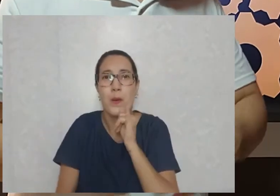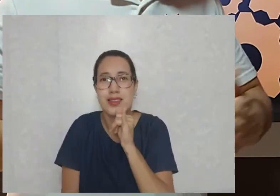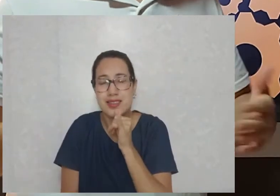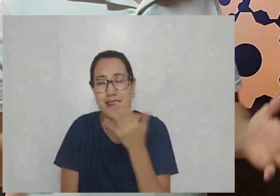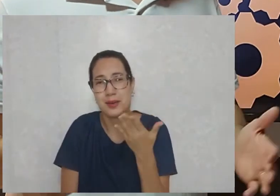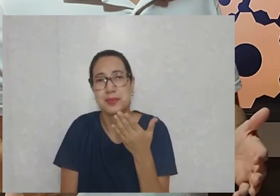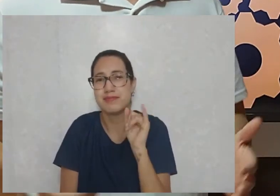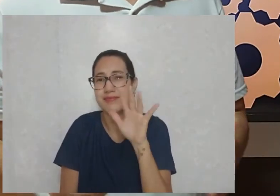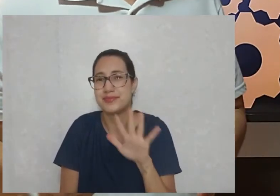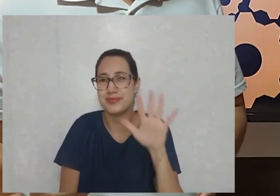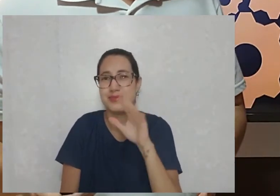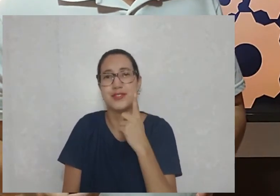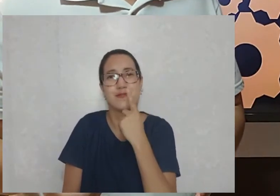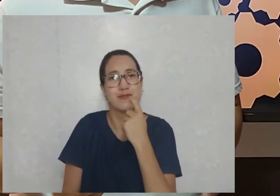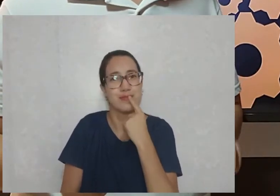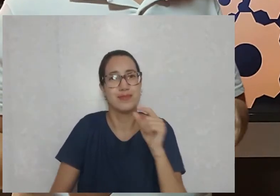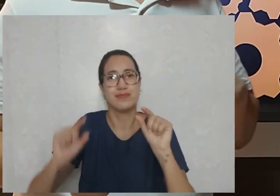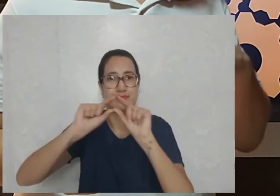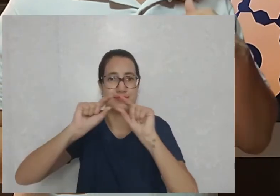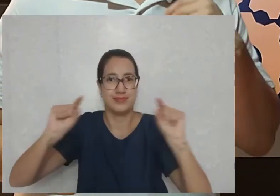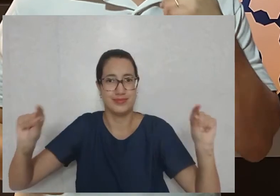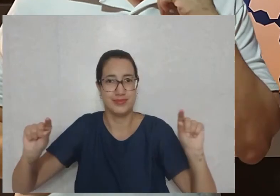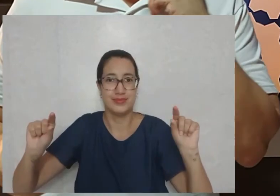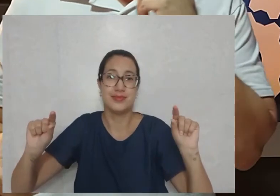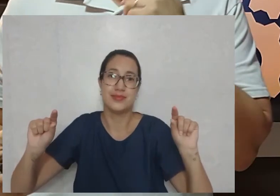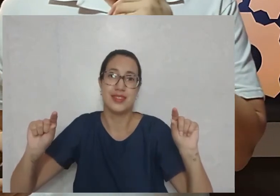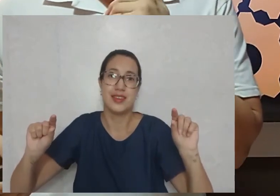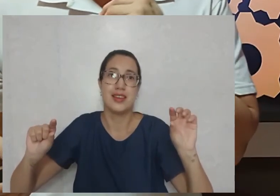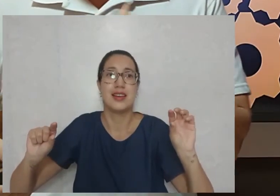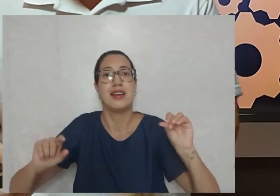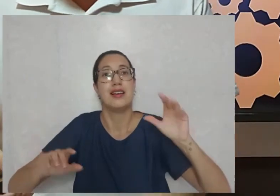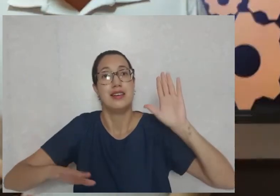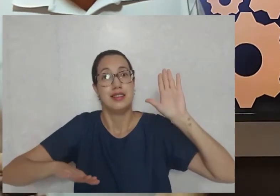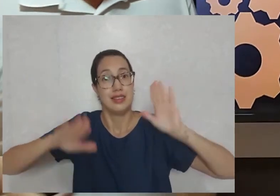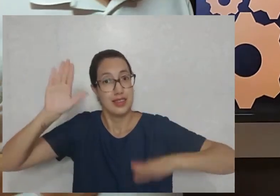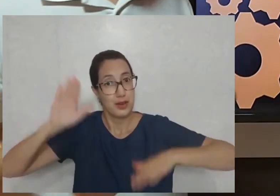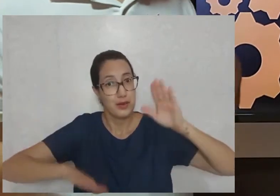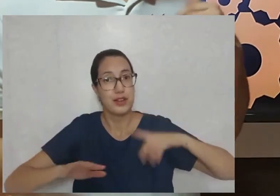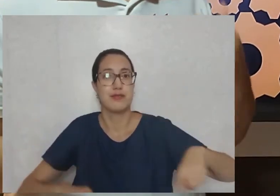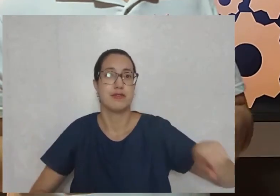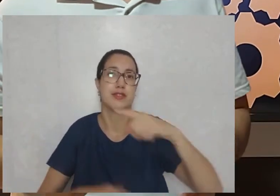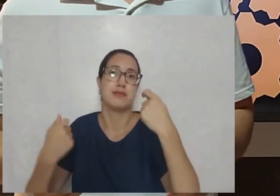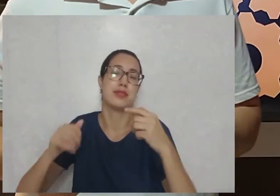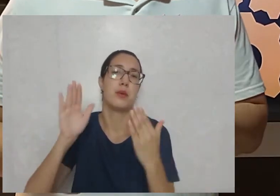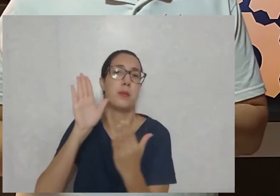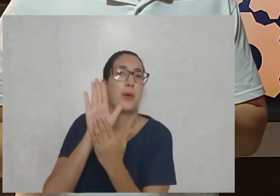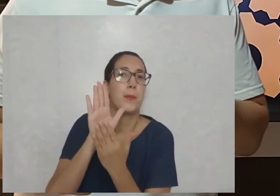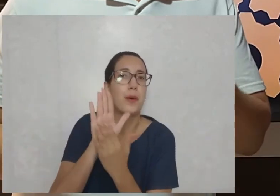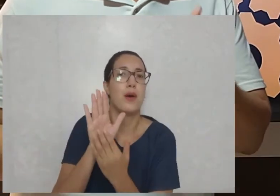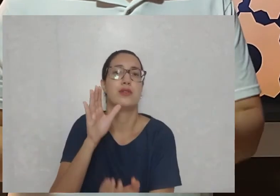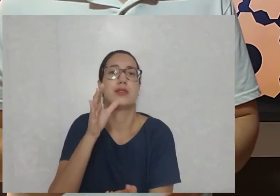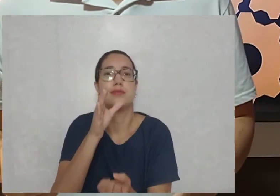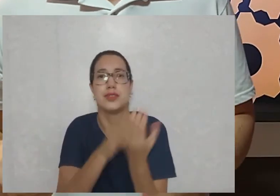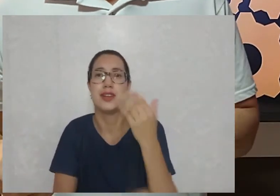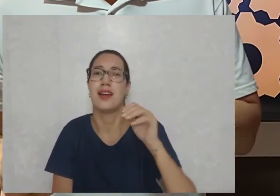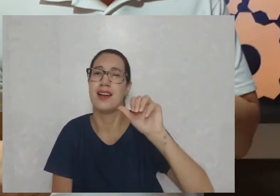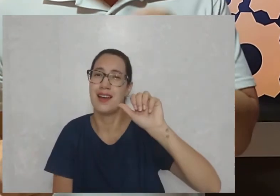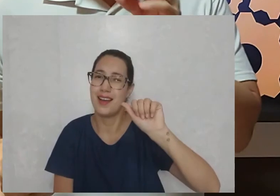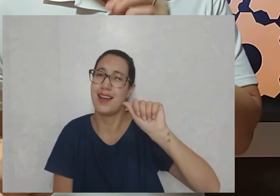aspectos mais gerais de projeto físico de rede de fibra ótica. Talvez propor um algoritmo novo, uma ferramenta nova,